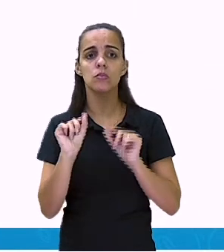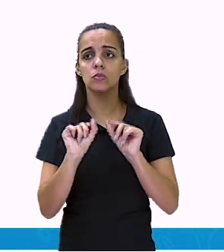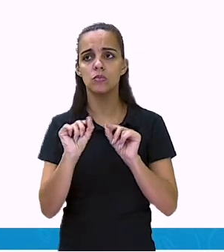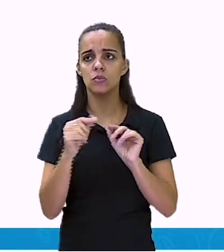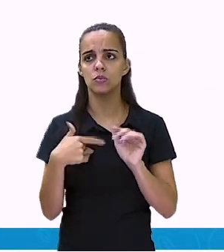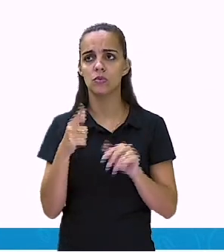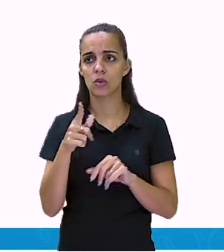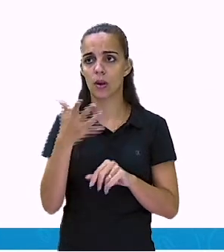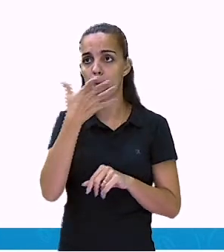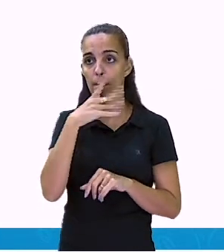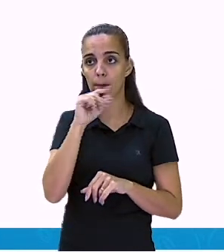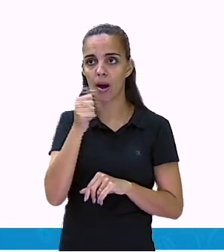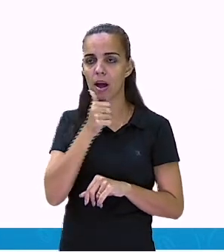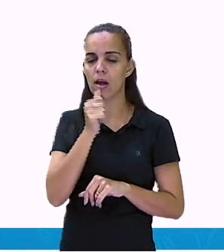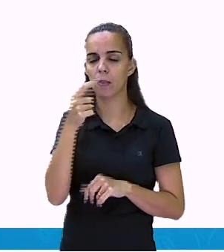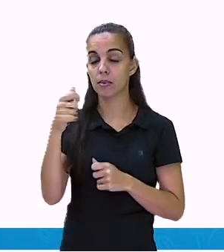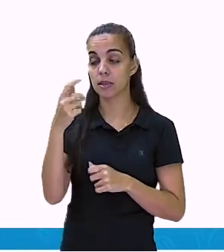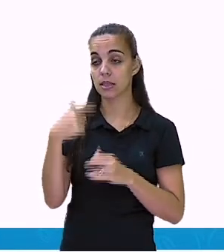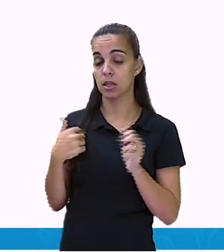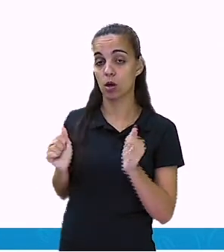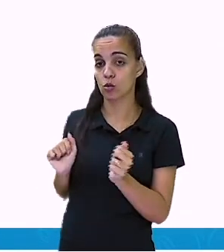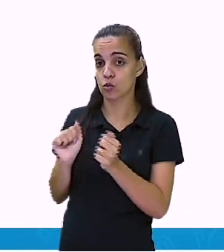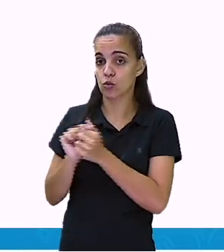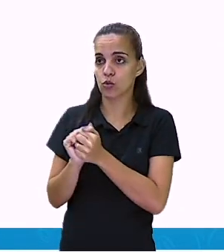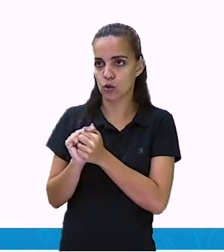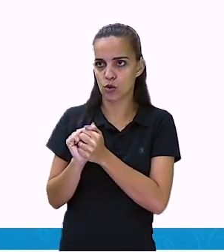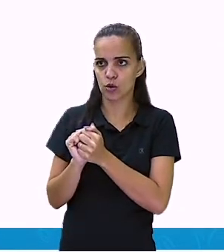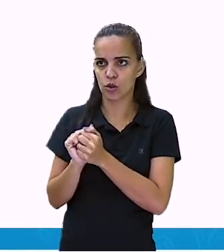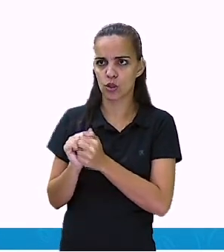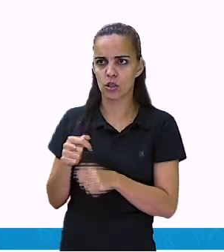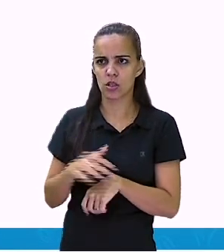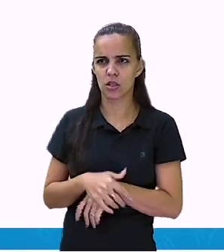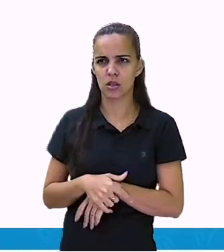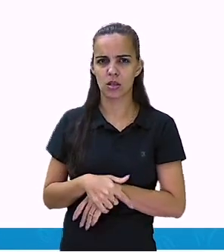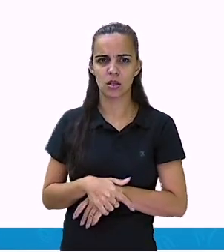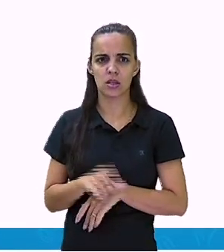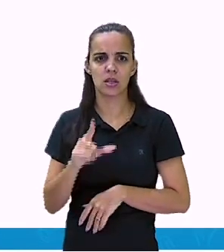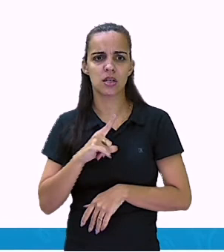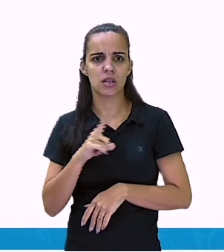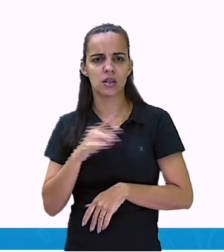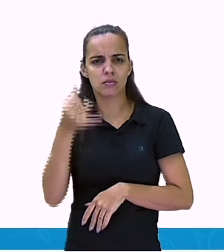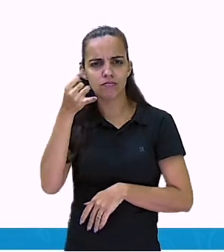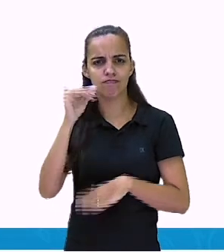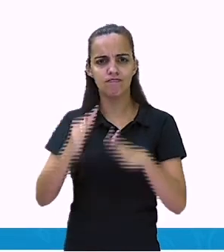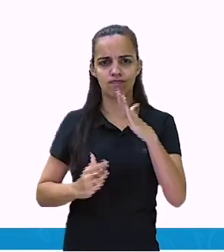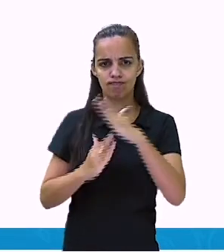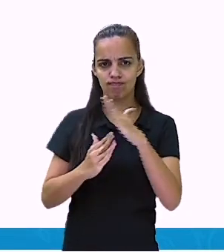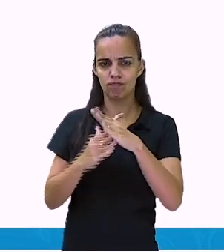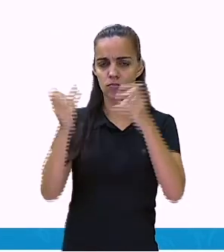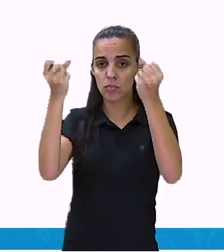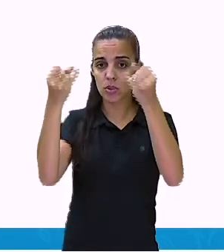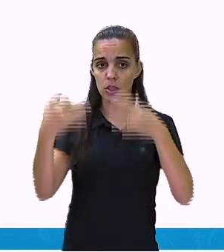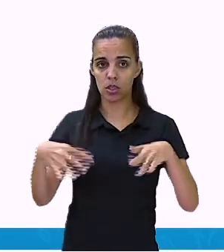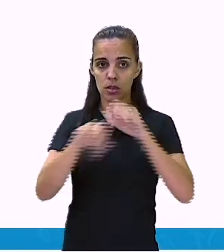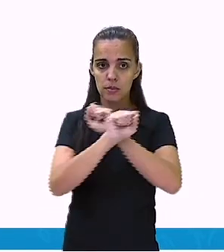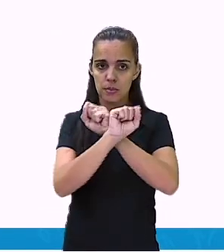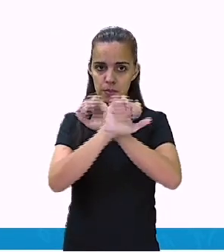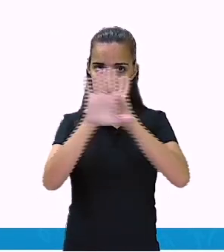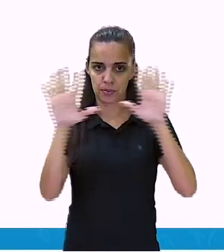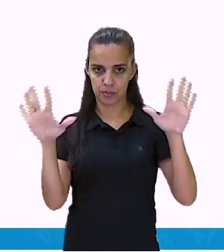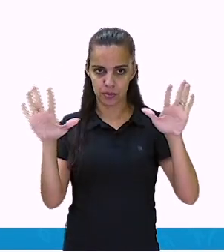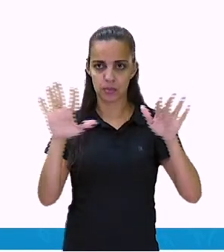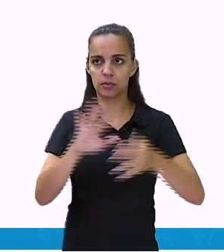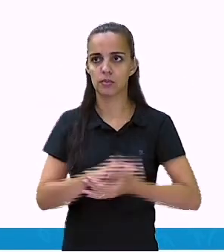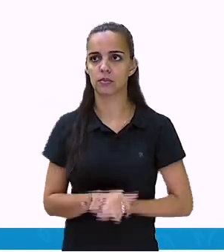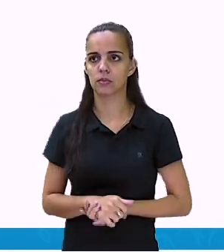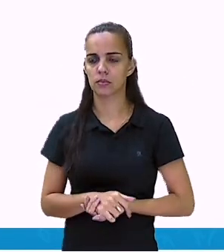a mãe, um adulto estar por trás disso também. Defina limites com explicações claras.